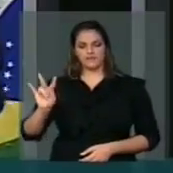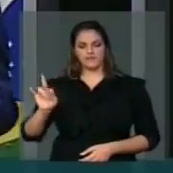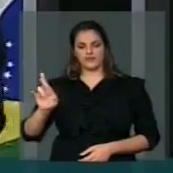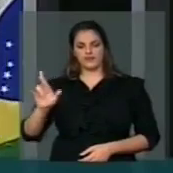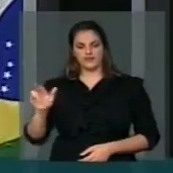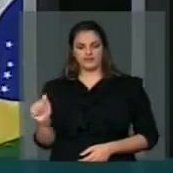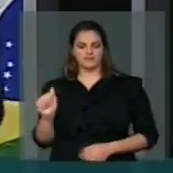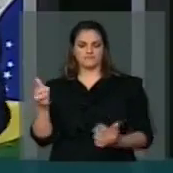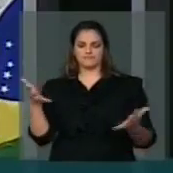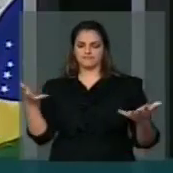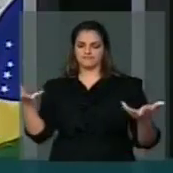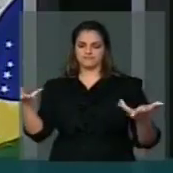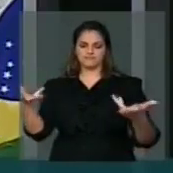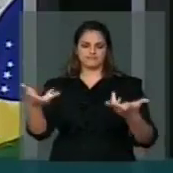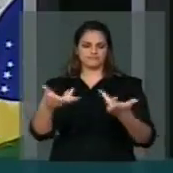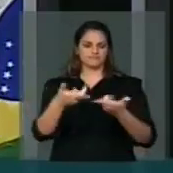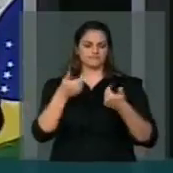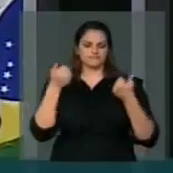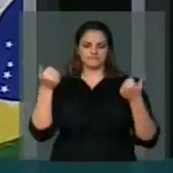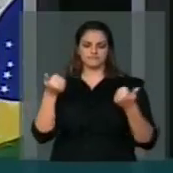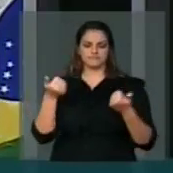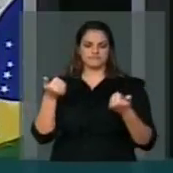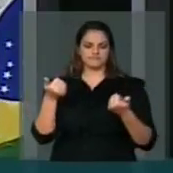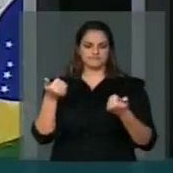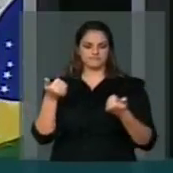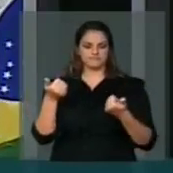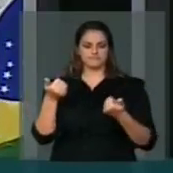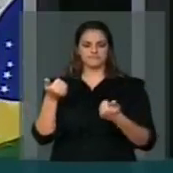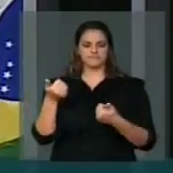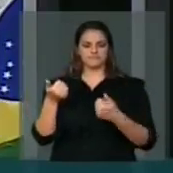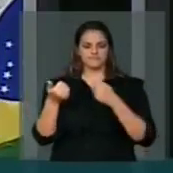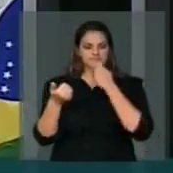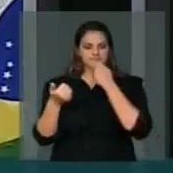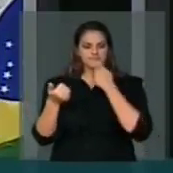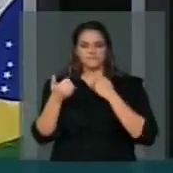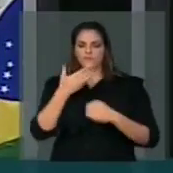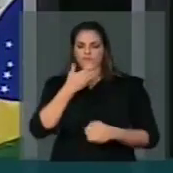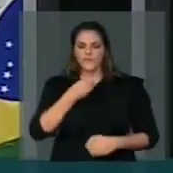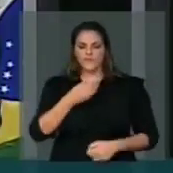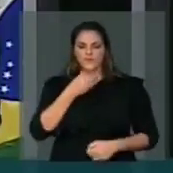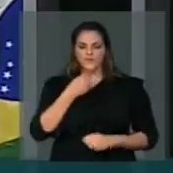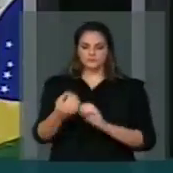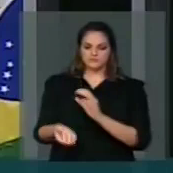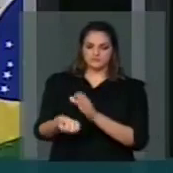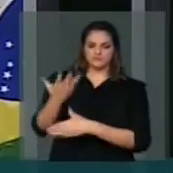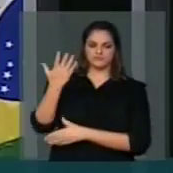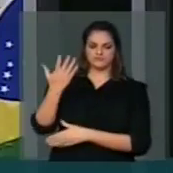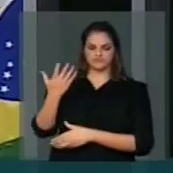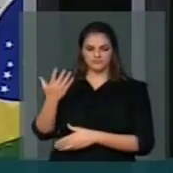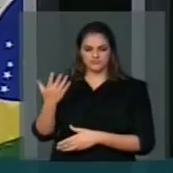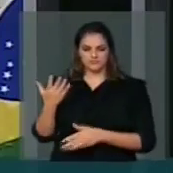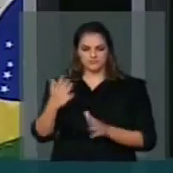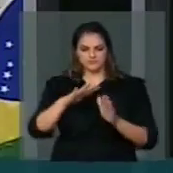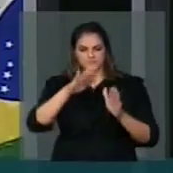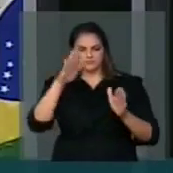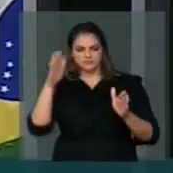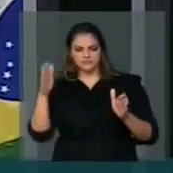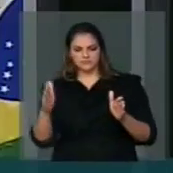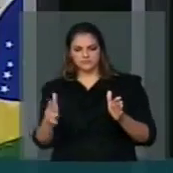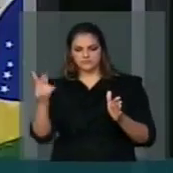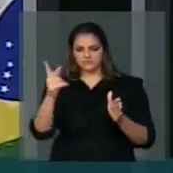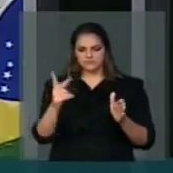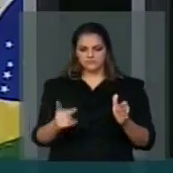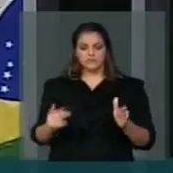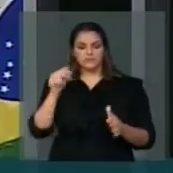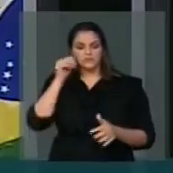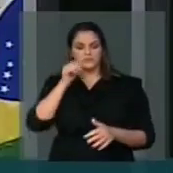O encanto curioso da origem do homem americano, tão bem administrado pela